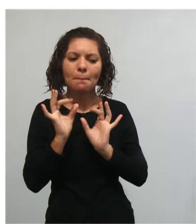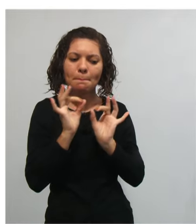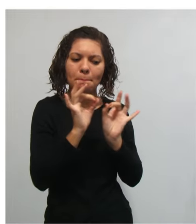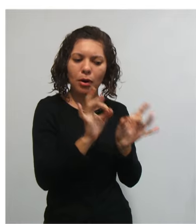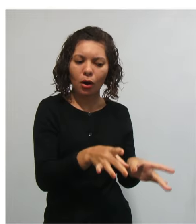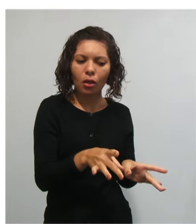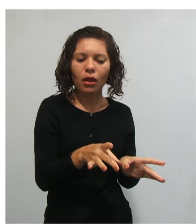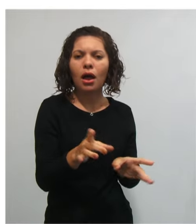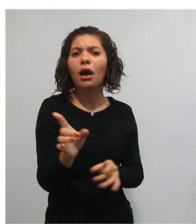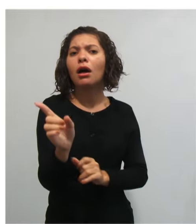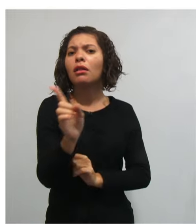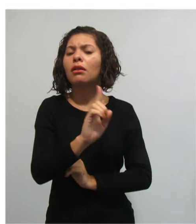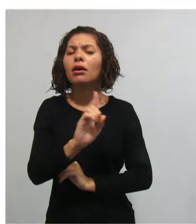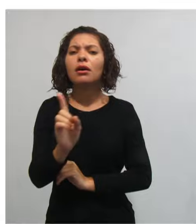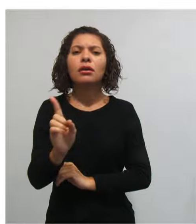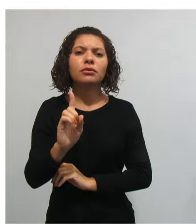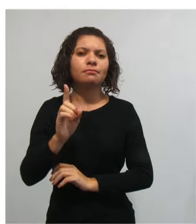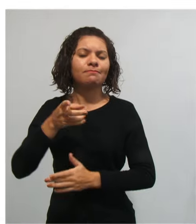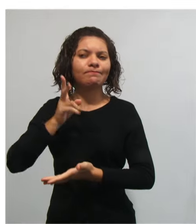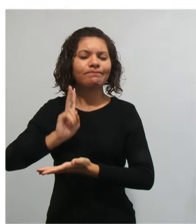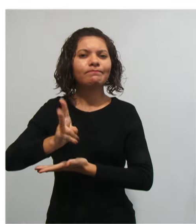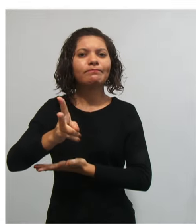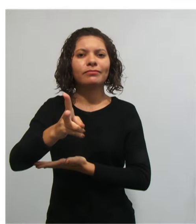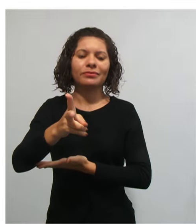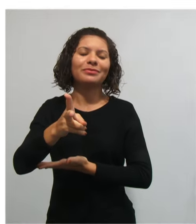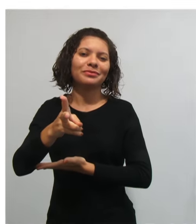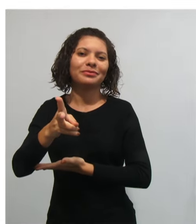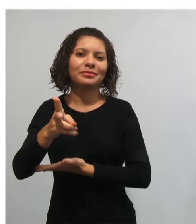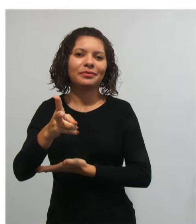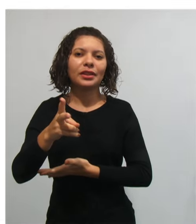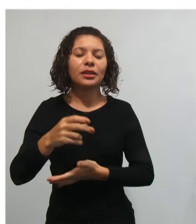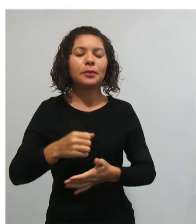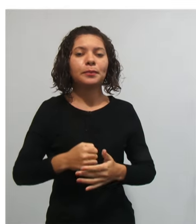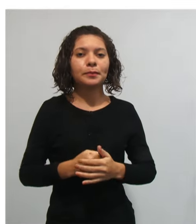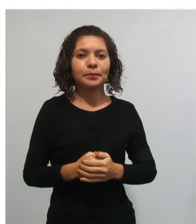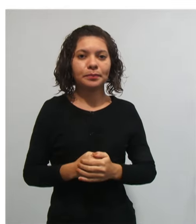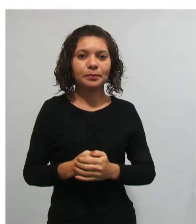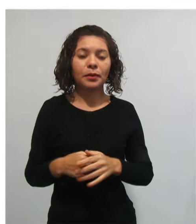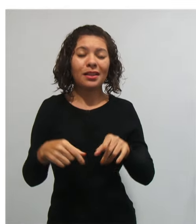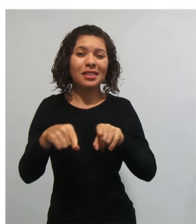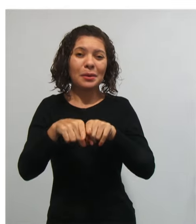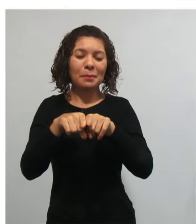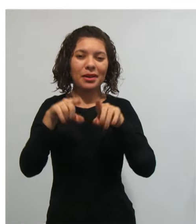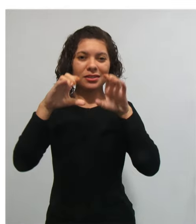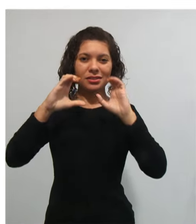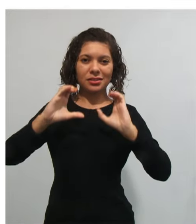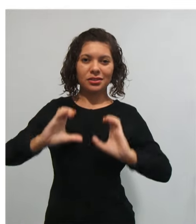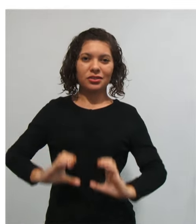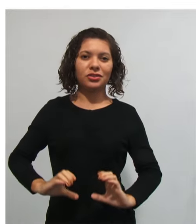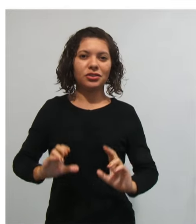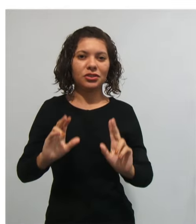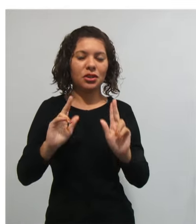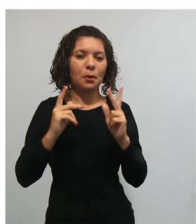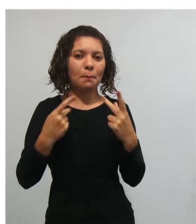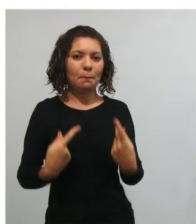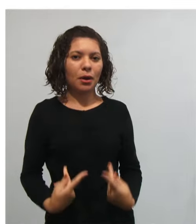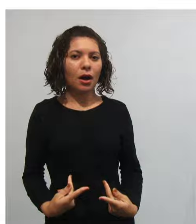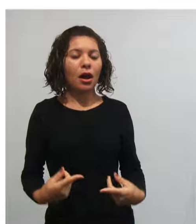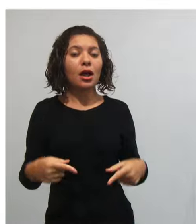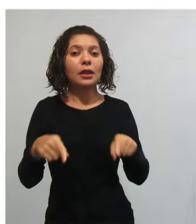a ideia de prosseguir o estudo prosseguimento de estudo ou seja Não finalizar seu estudo na Educação